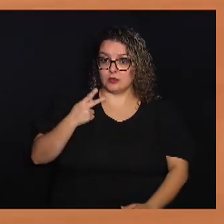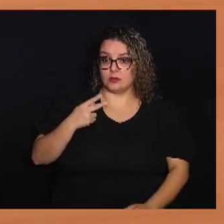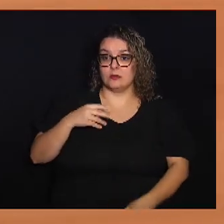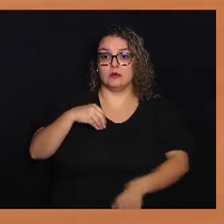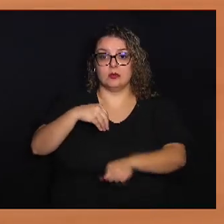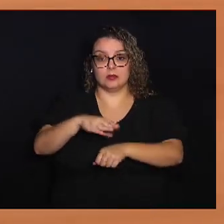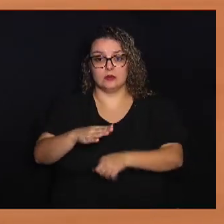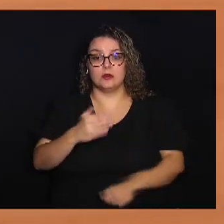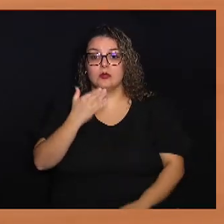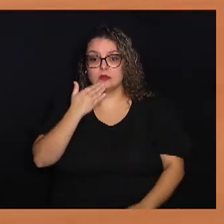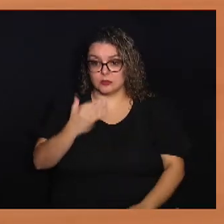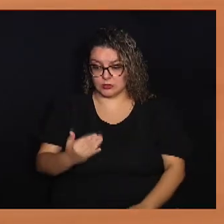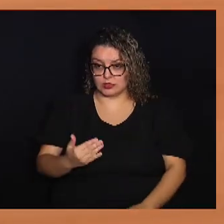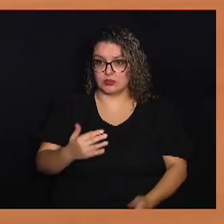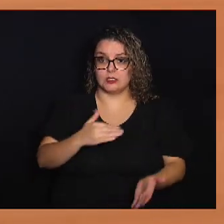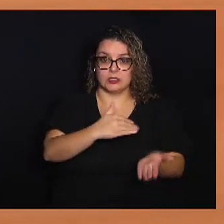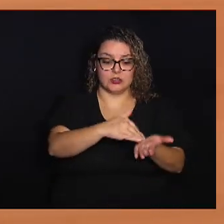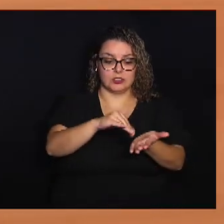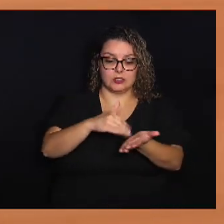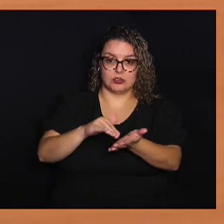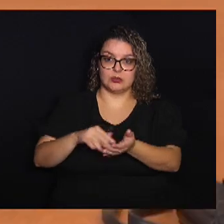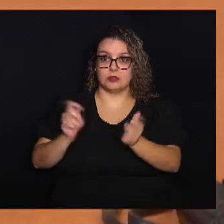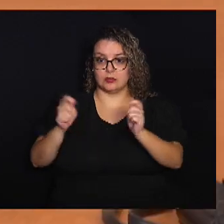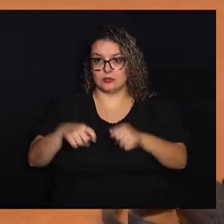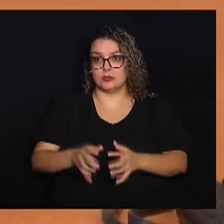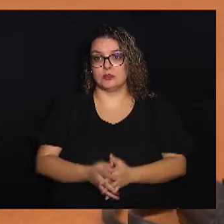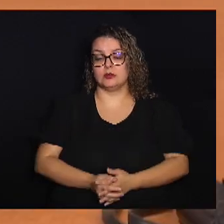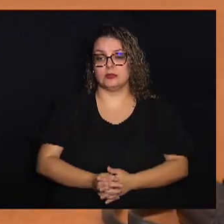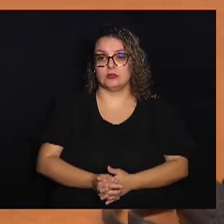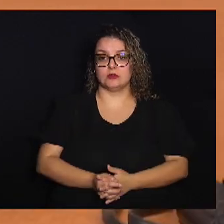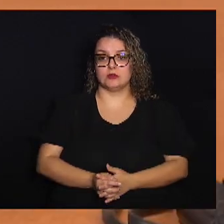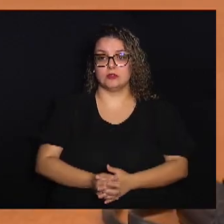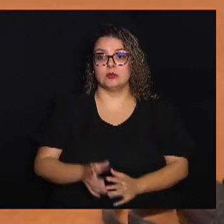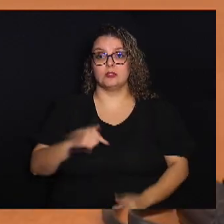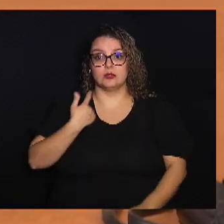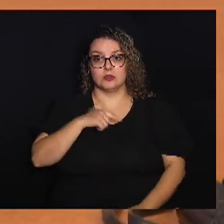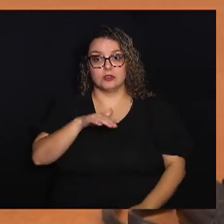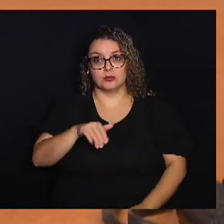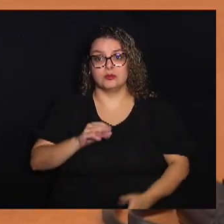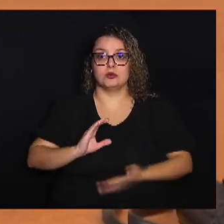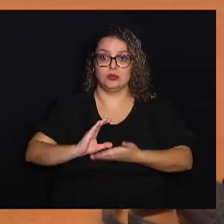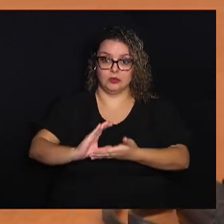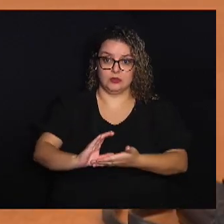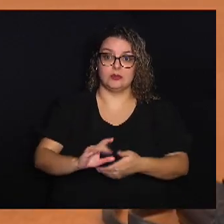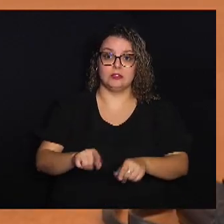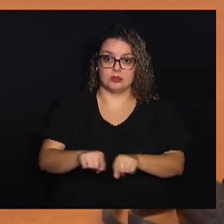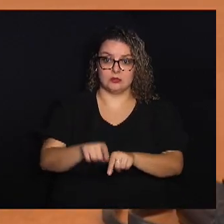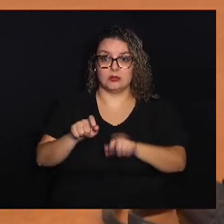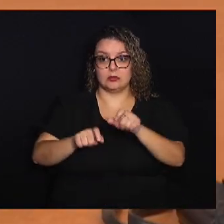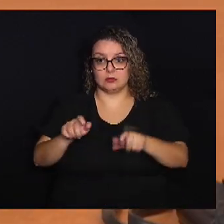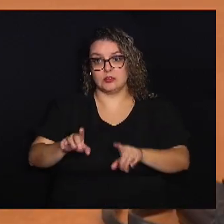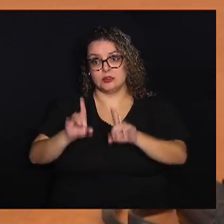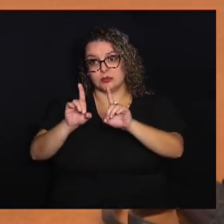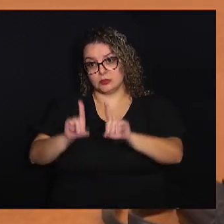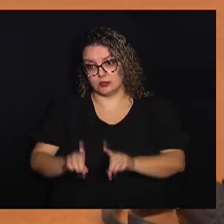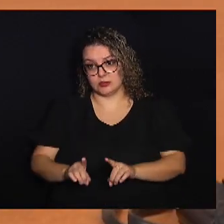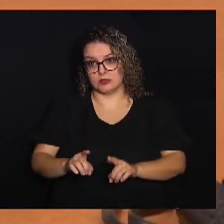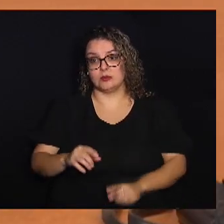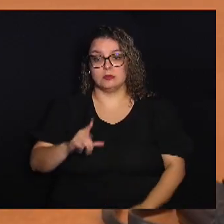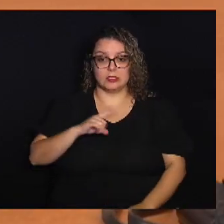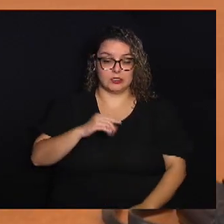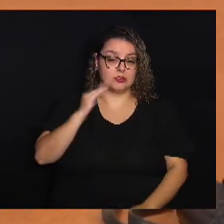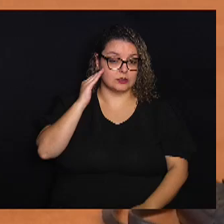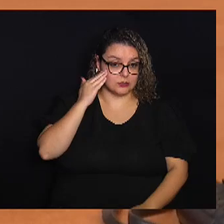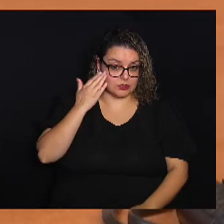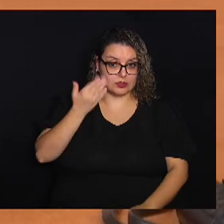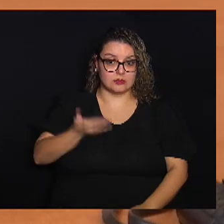as demandas às secretarias competentes. Vamos acionar também o conselho da pessoa com deficiência para que tenha ciência do